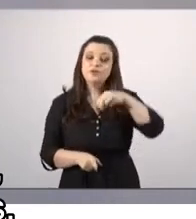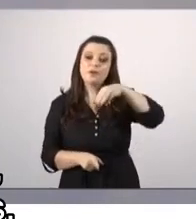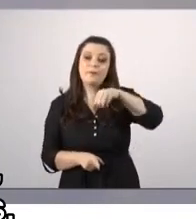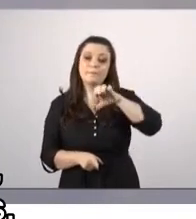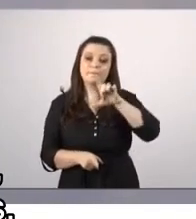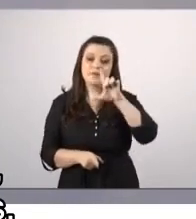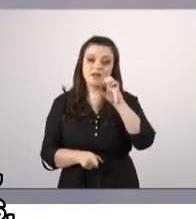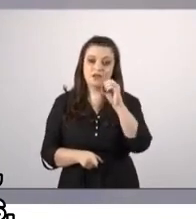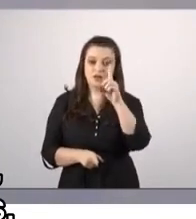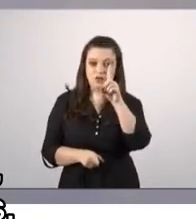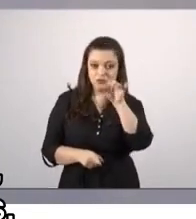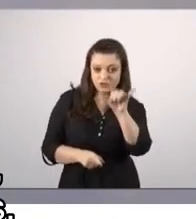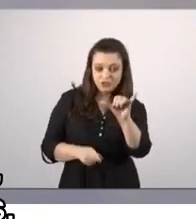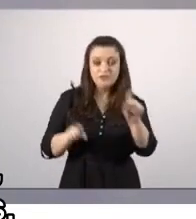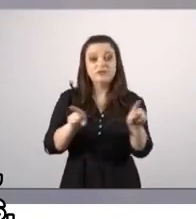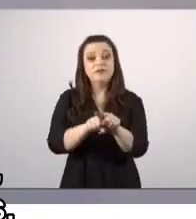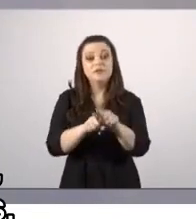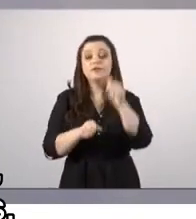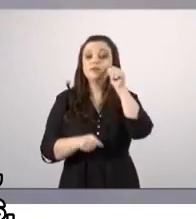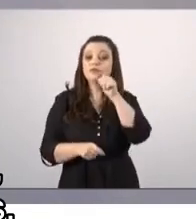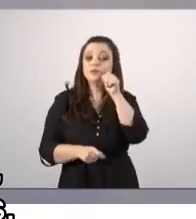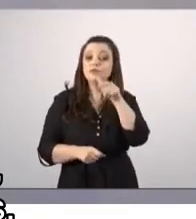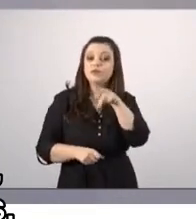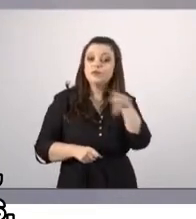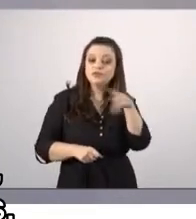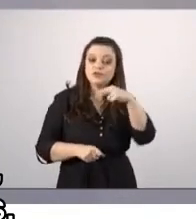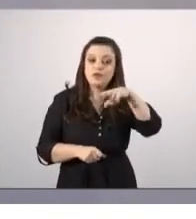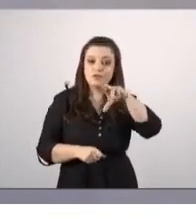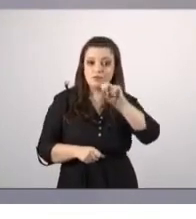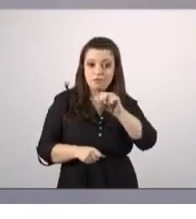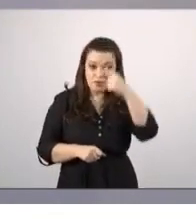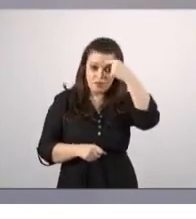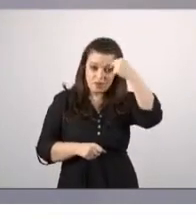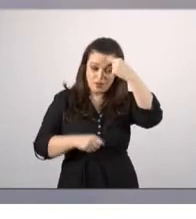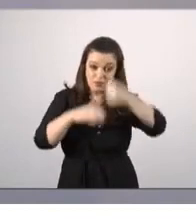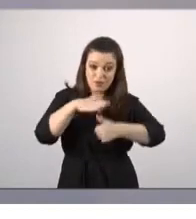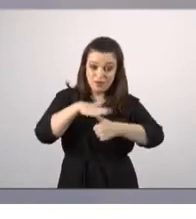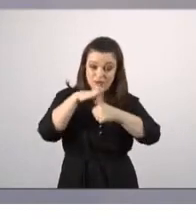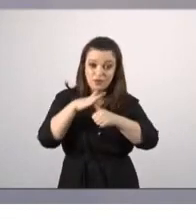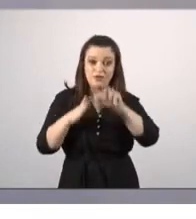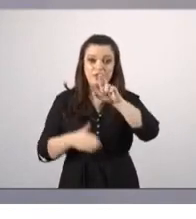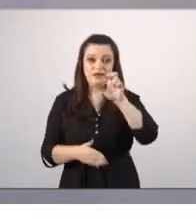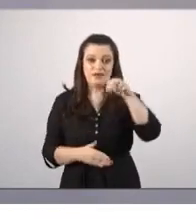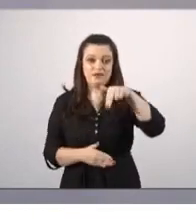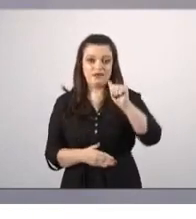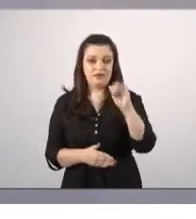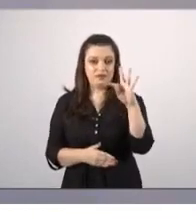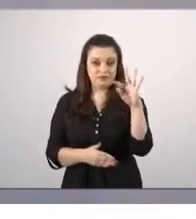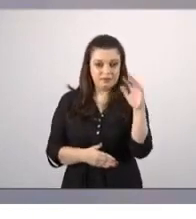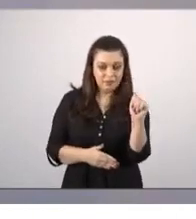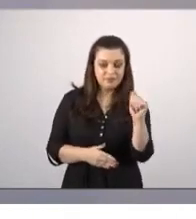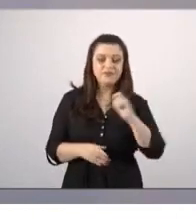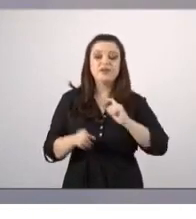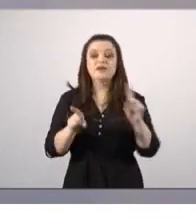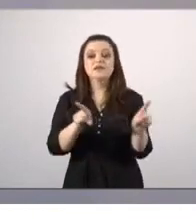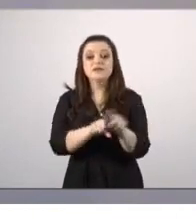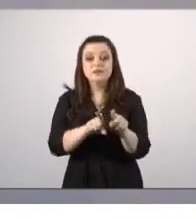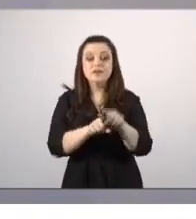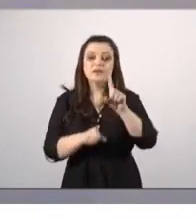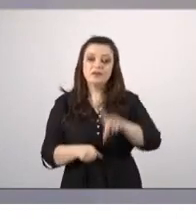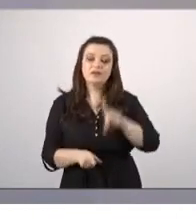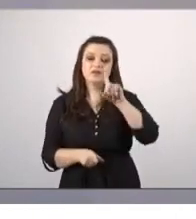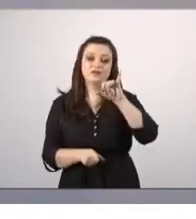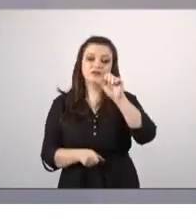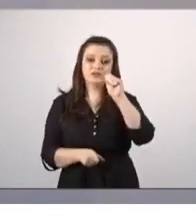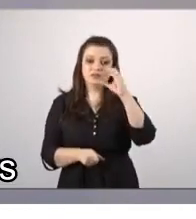a professora Renata Werneck, a nossa pró-reitora de graduação, a Dean Mandy Muro-Stasiuk, que é a Dean da College